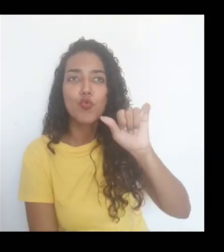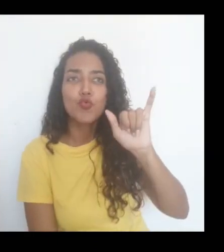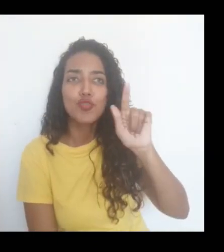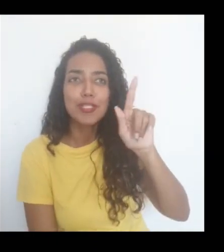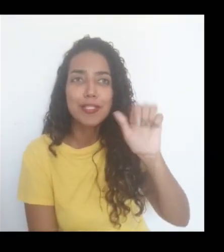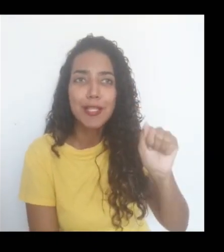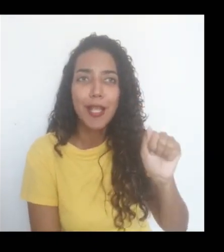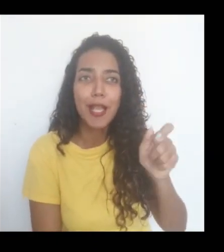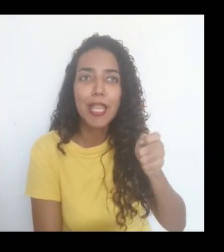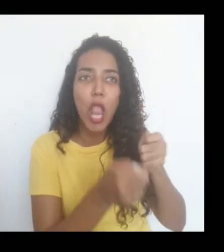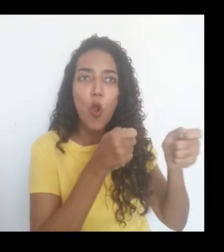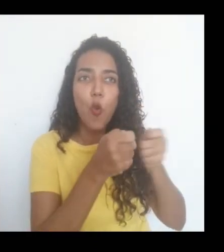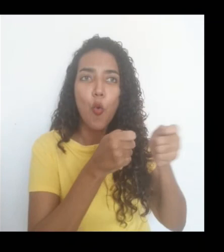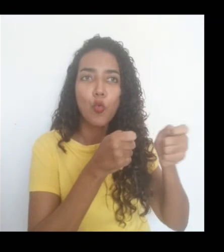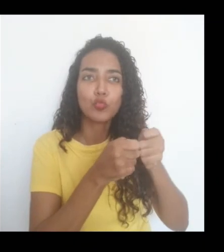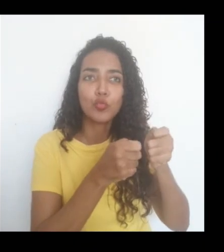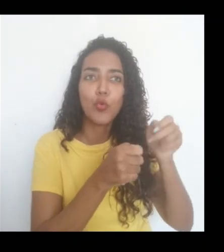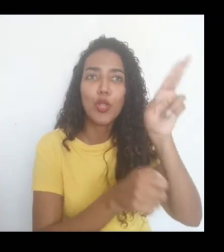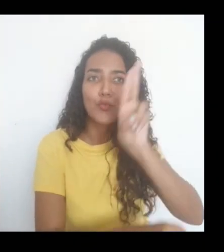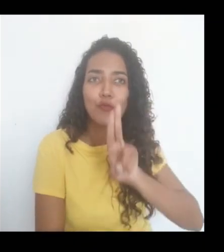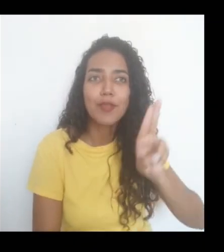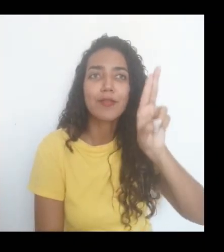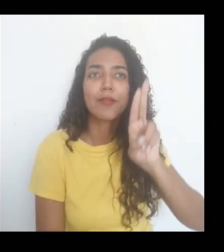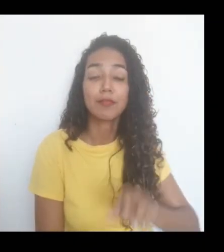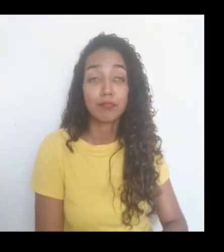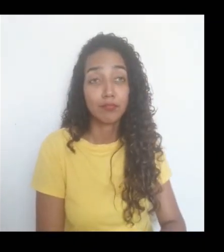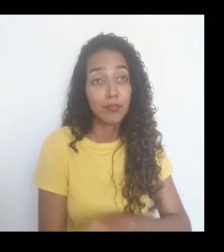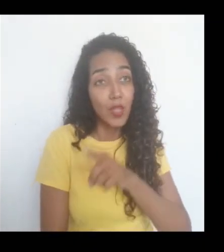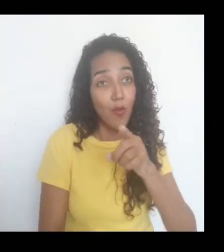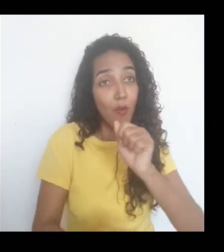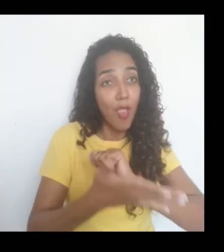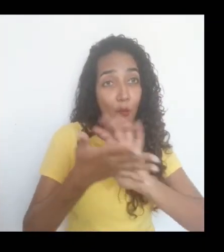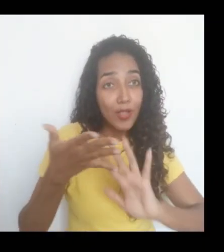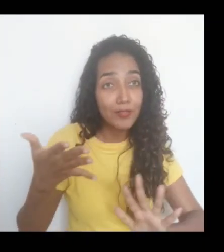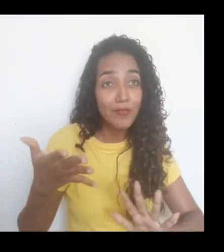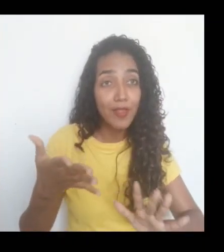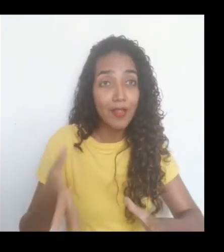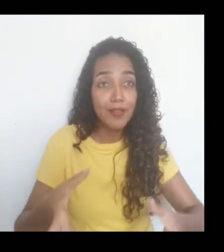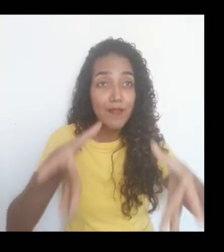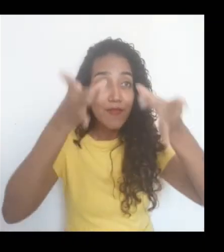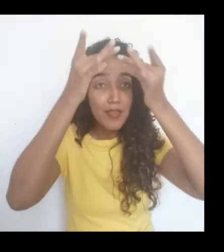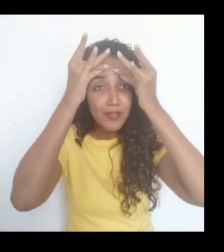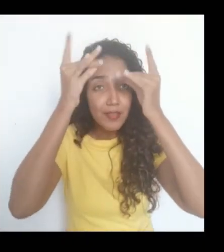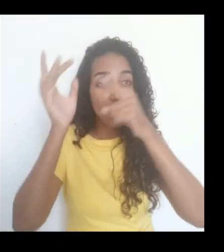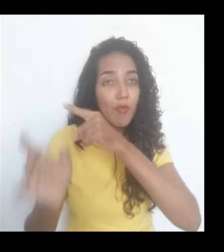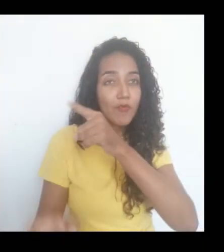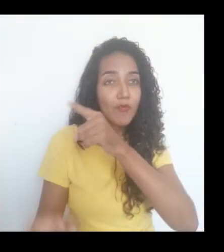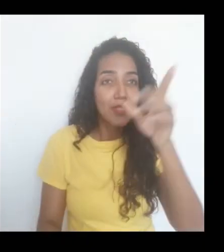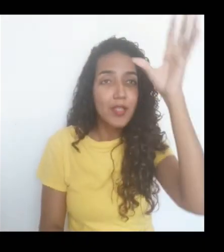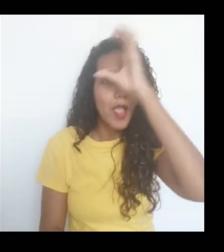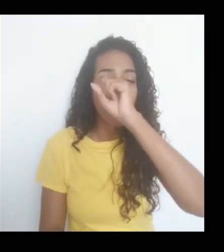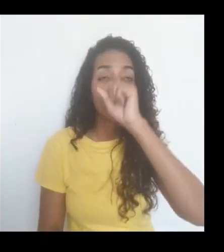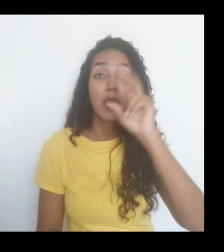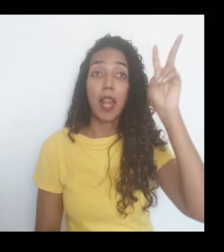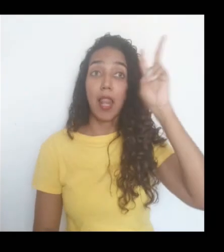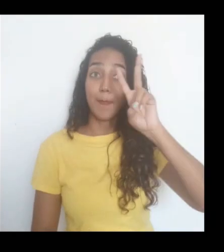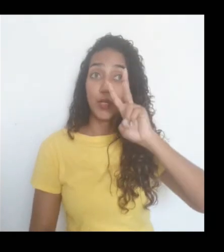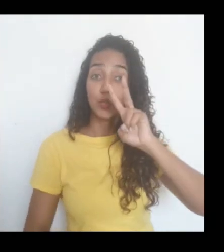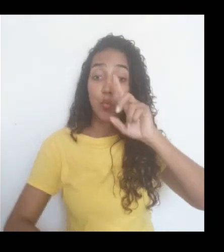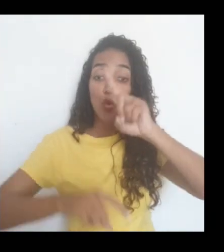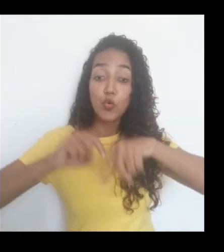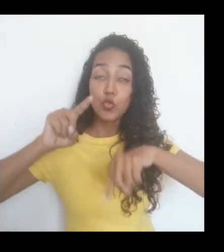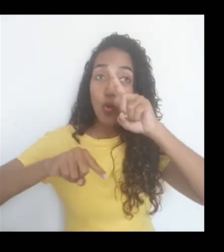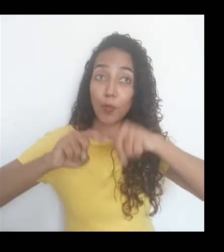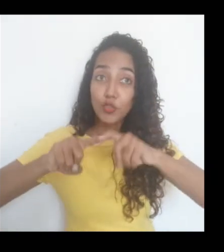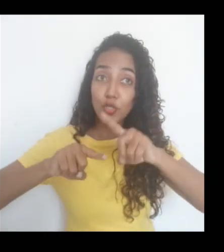fixação, né? Sempre lembrando que objetos possuem atributos e métodos. Atributos, eles